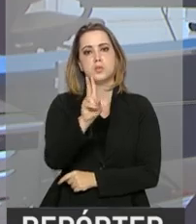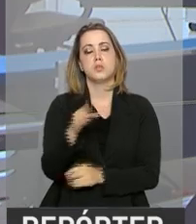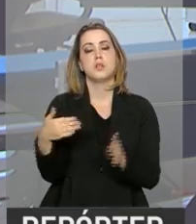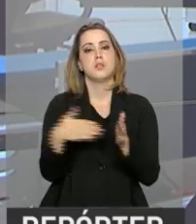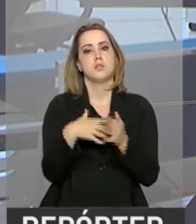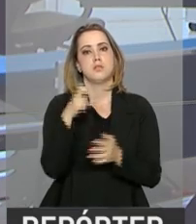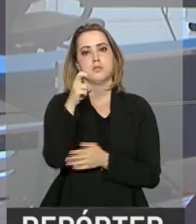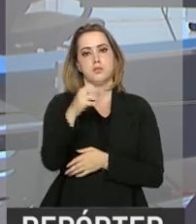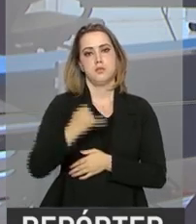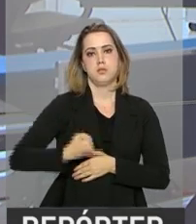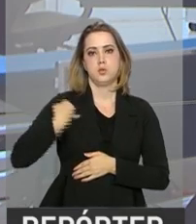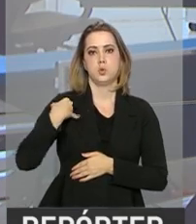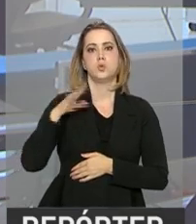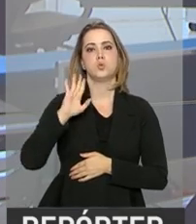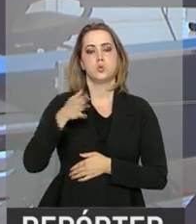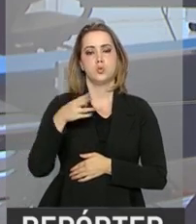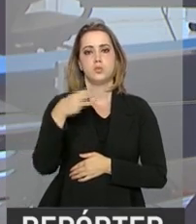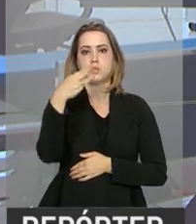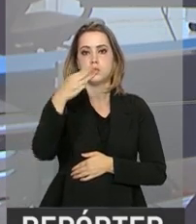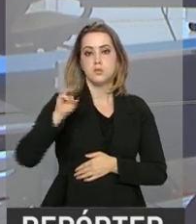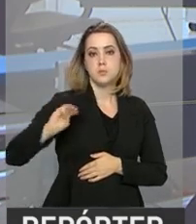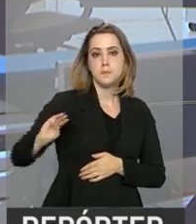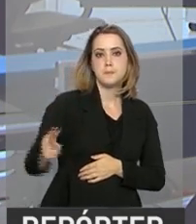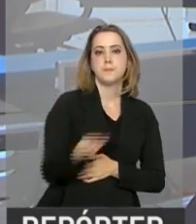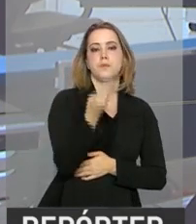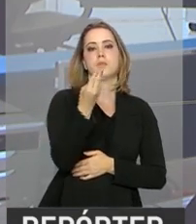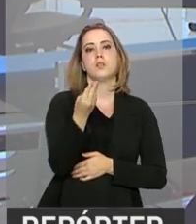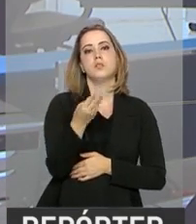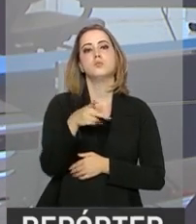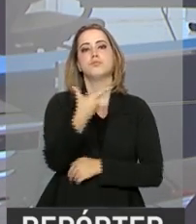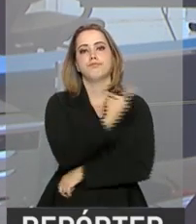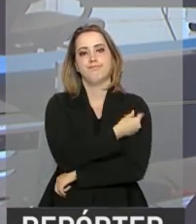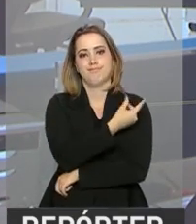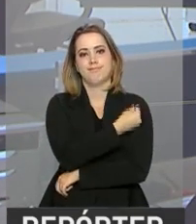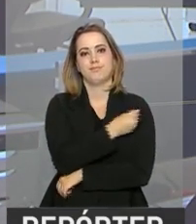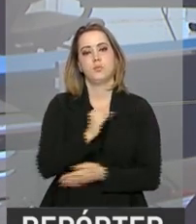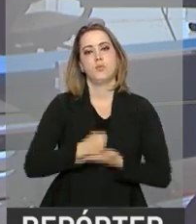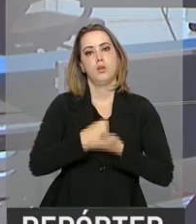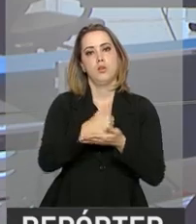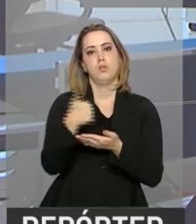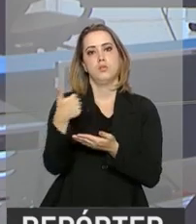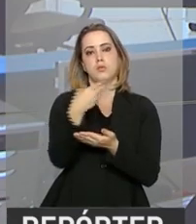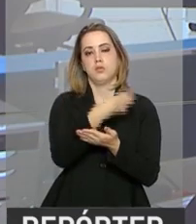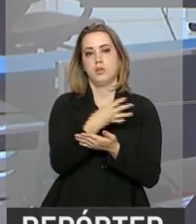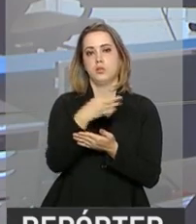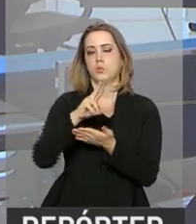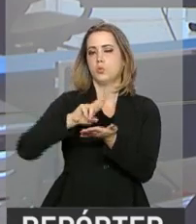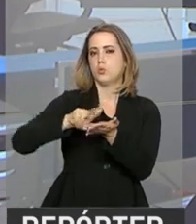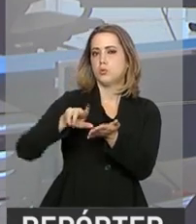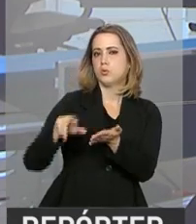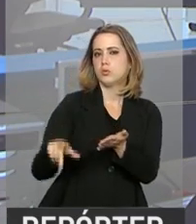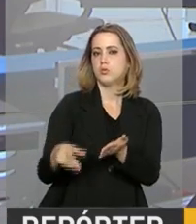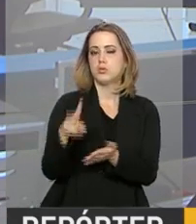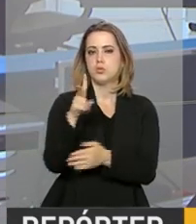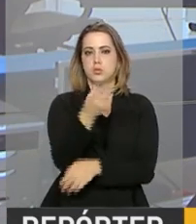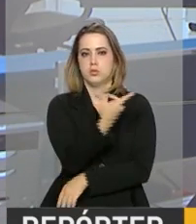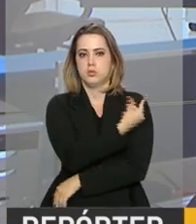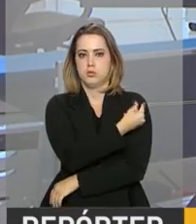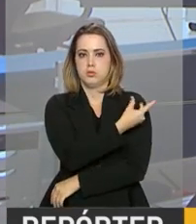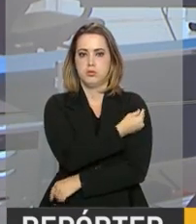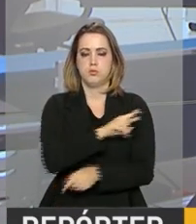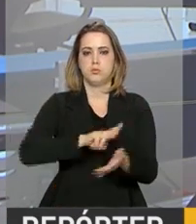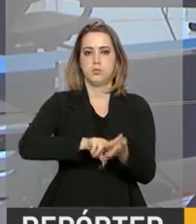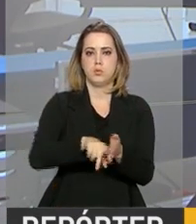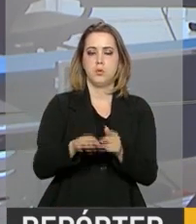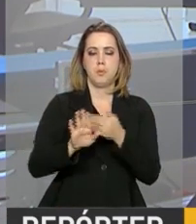de até 5 anos já receberam quase três milhões de doses são oferecidas 14 vacinas contra a tuberculose rota